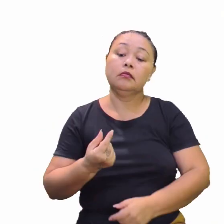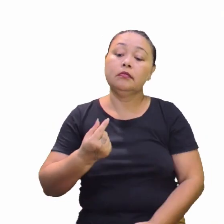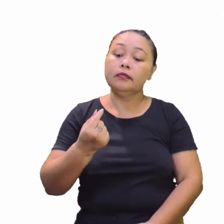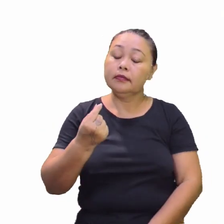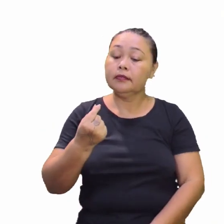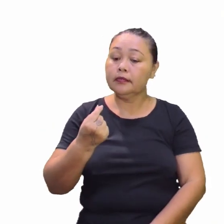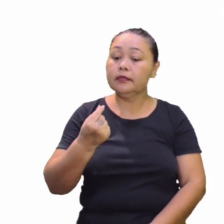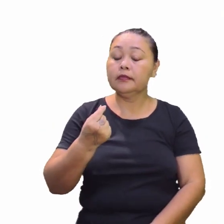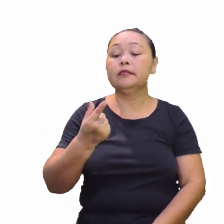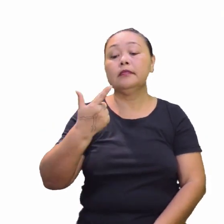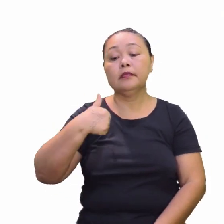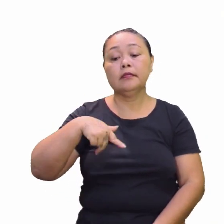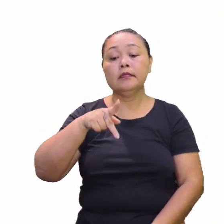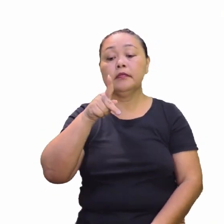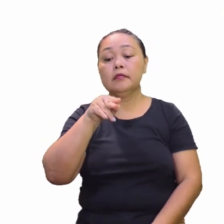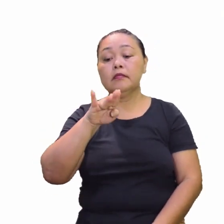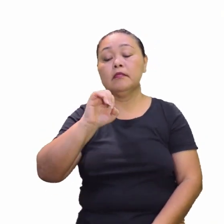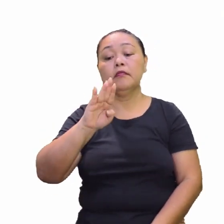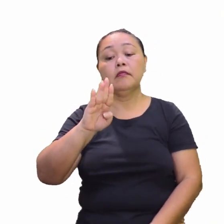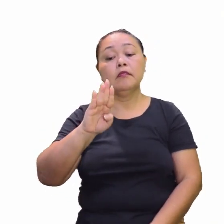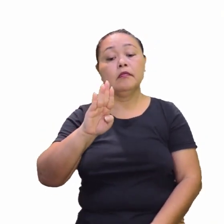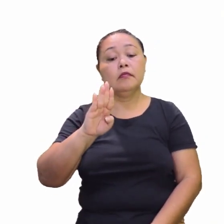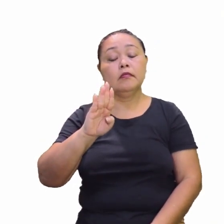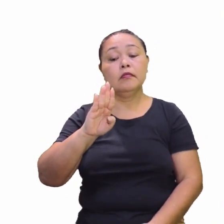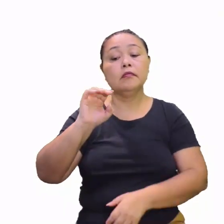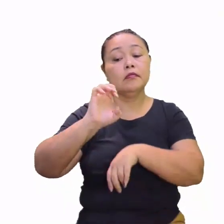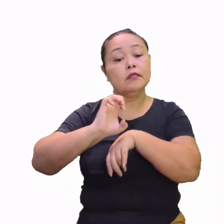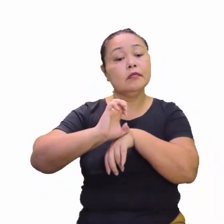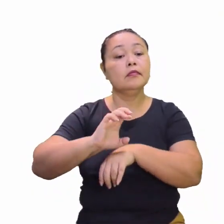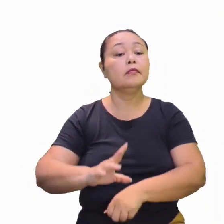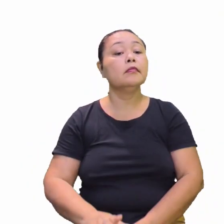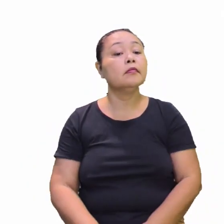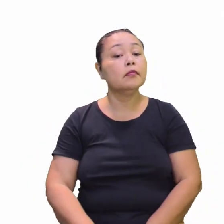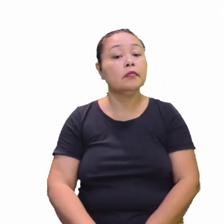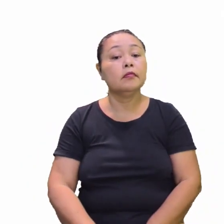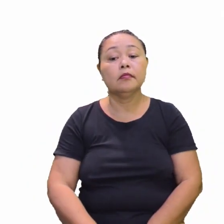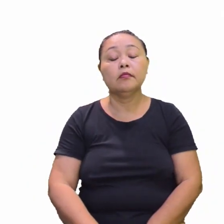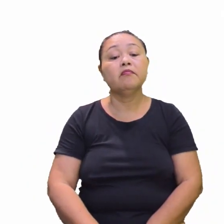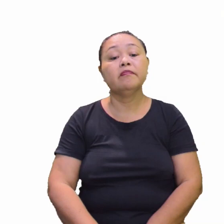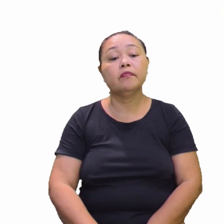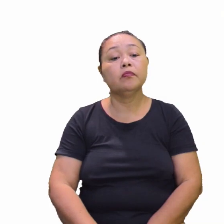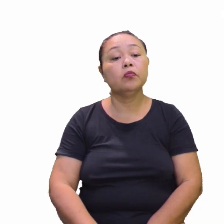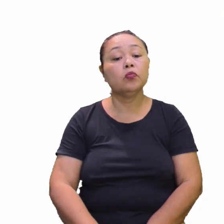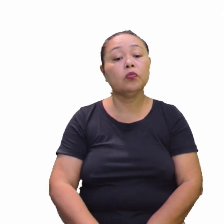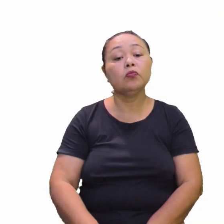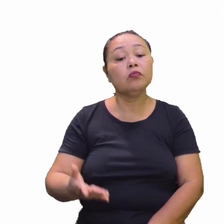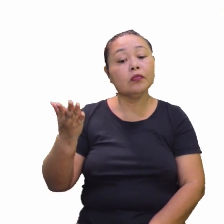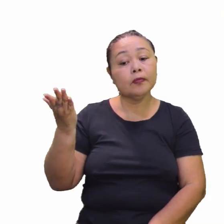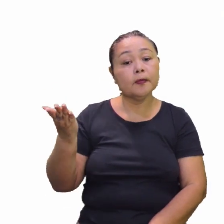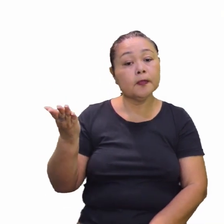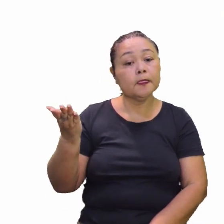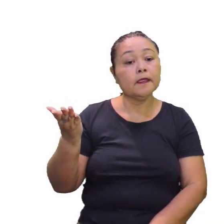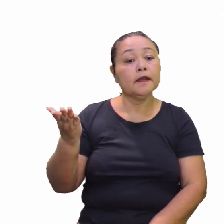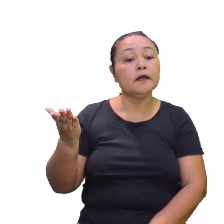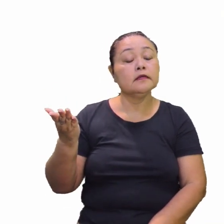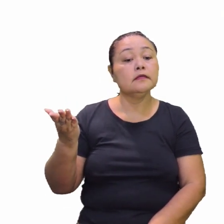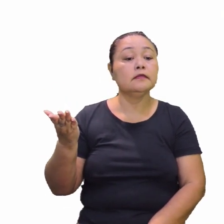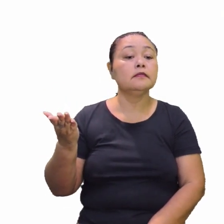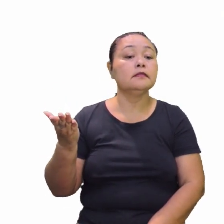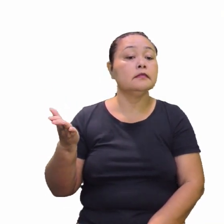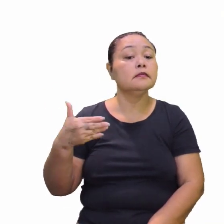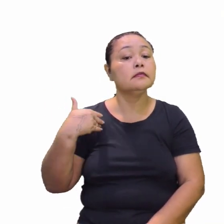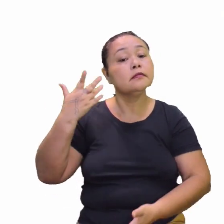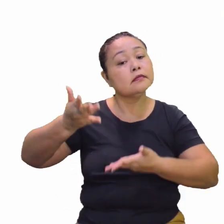no valor bruto do PIB, né, do Estado. É o carro-chefe, né, Rogério?